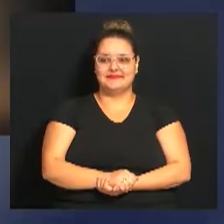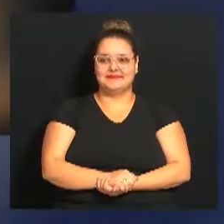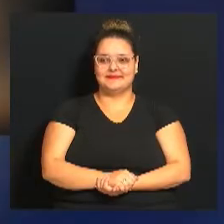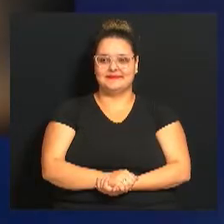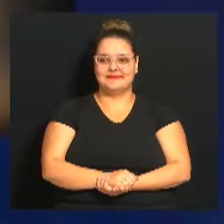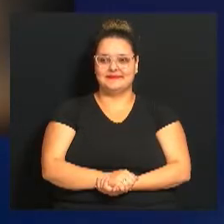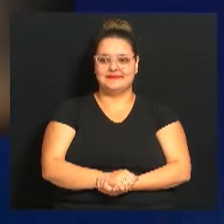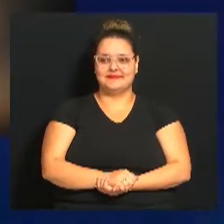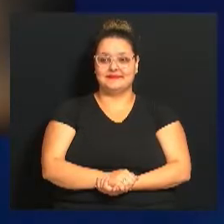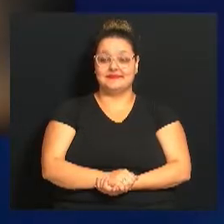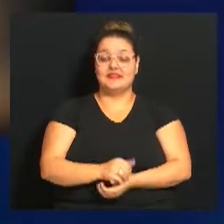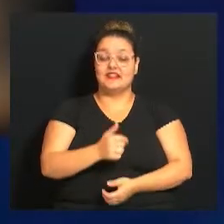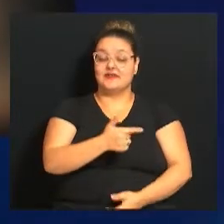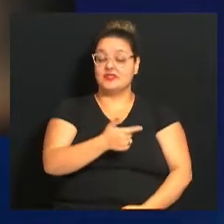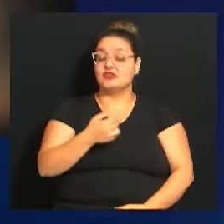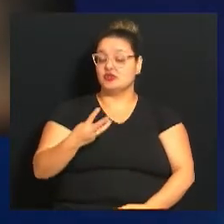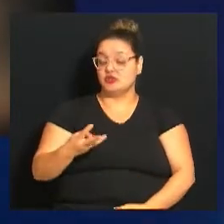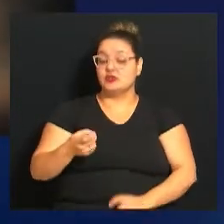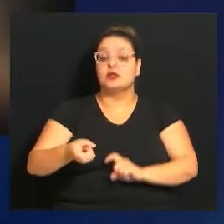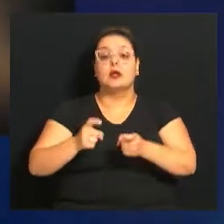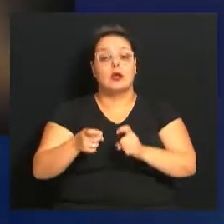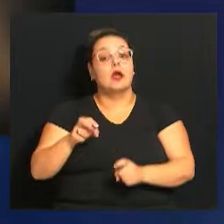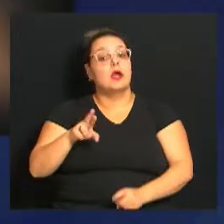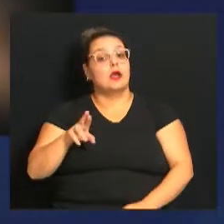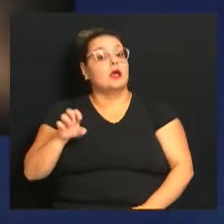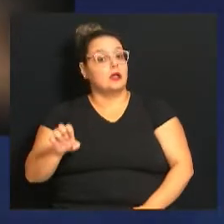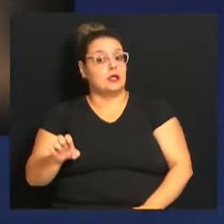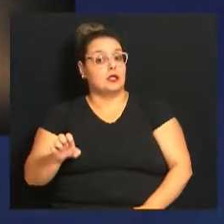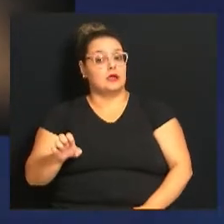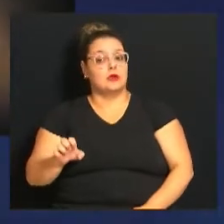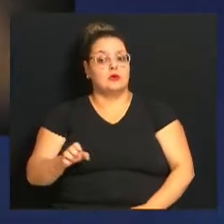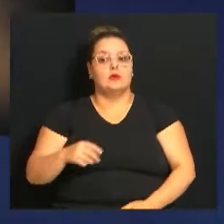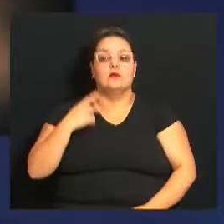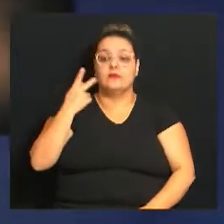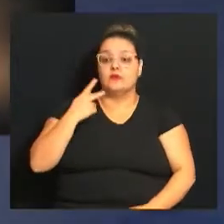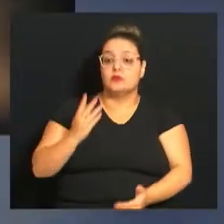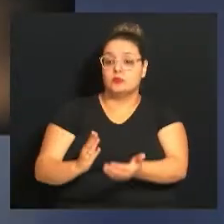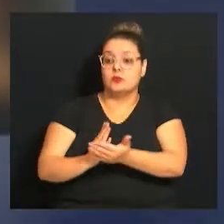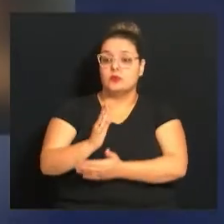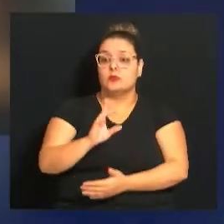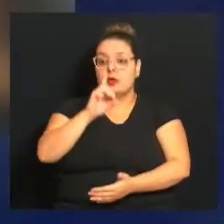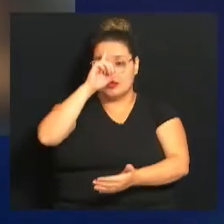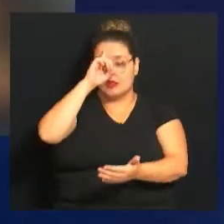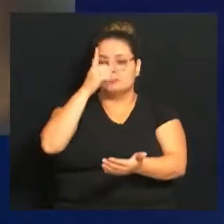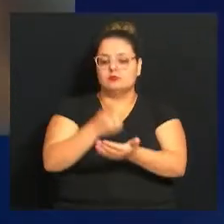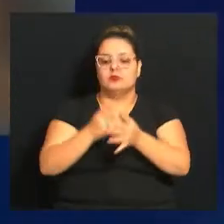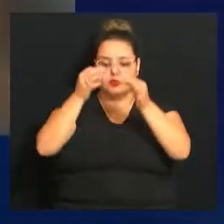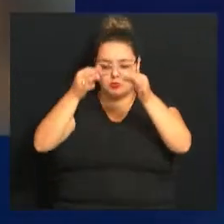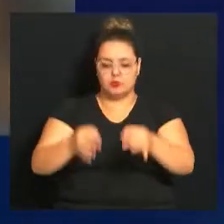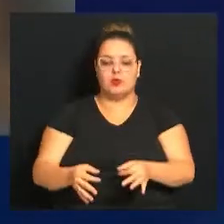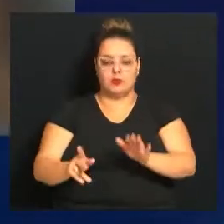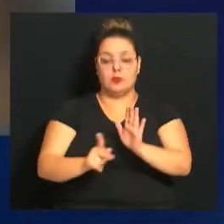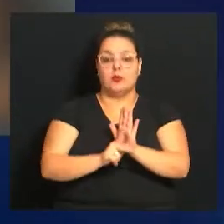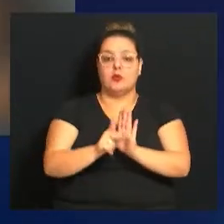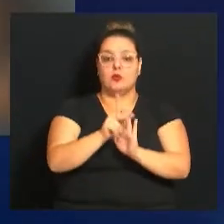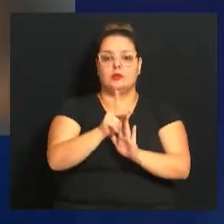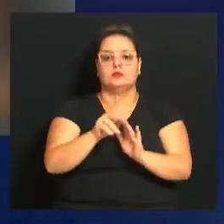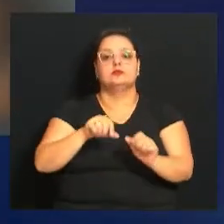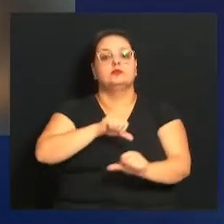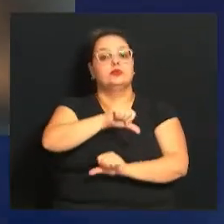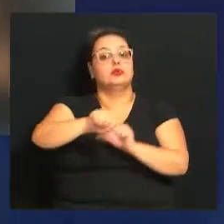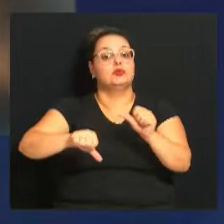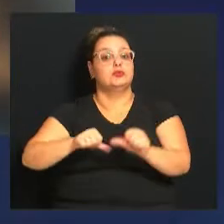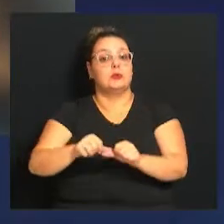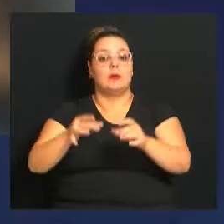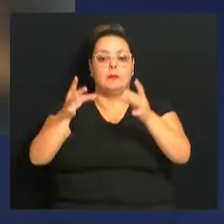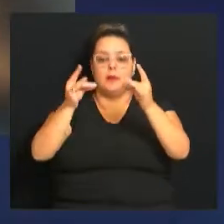Na 23ª reunião extraordinária, vereadores aprovam em definitivo projeto de lei que altera critérios